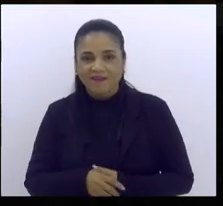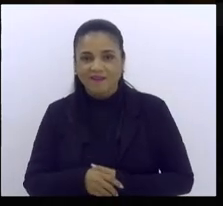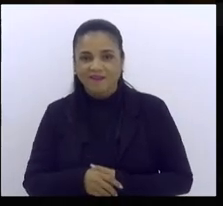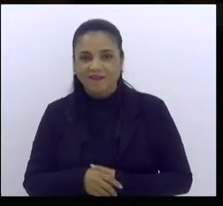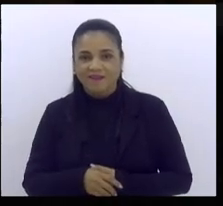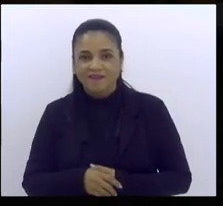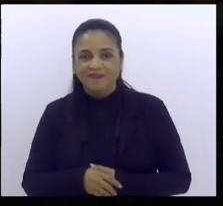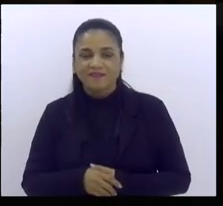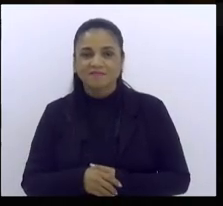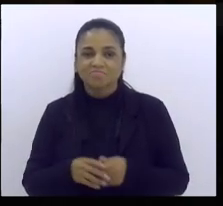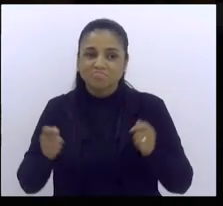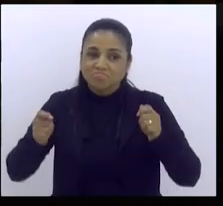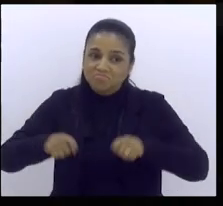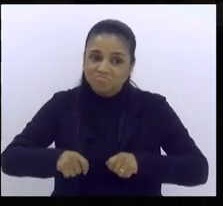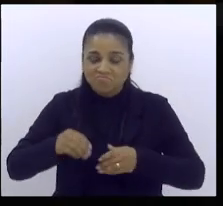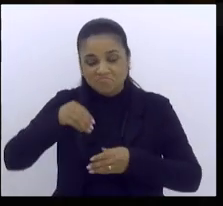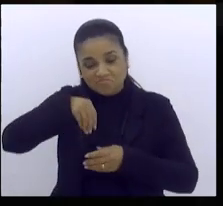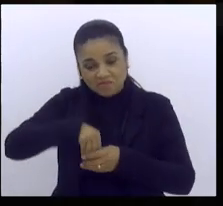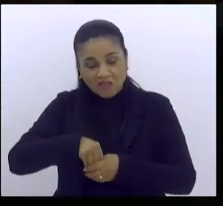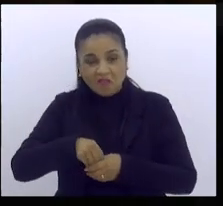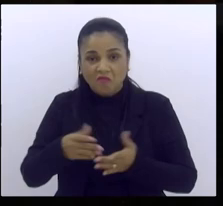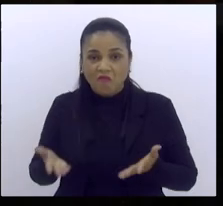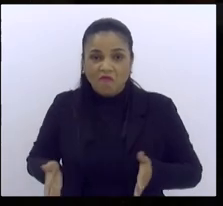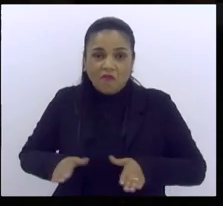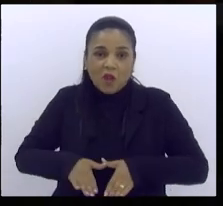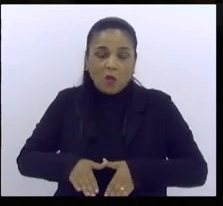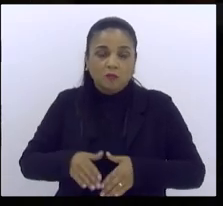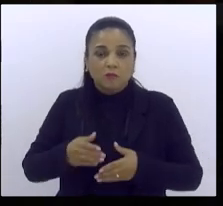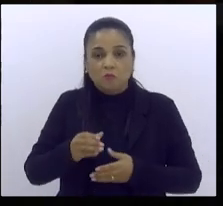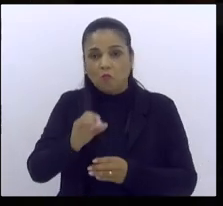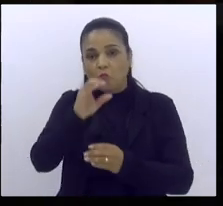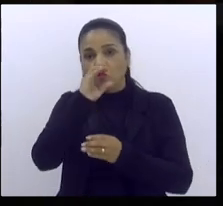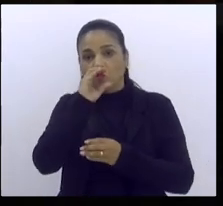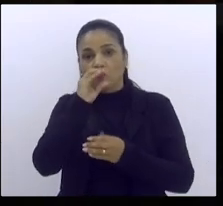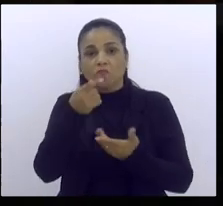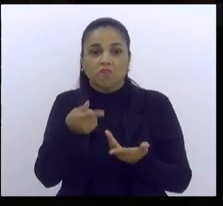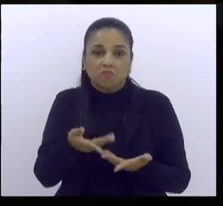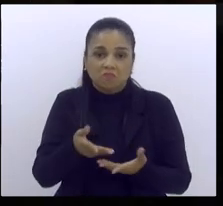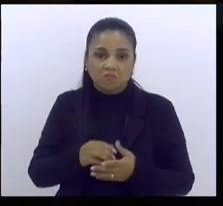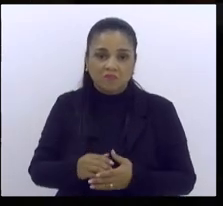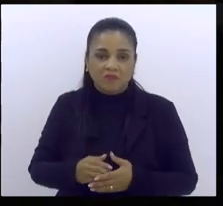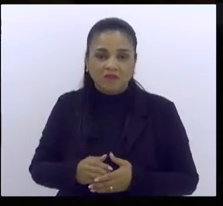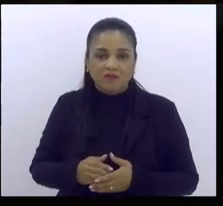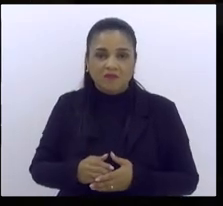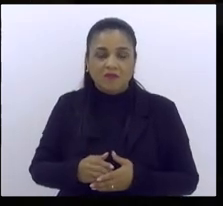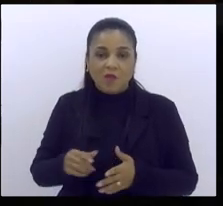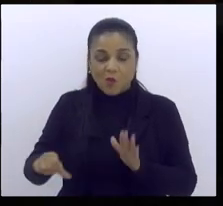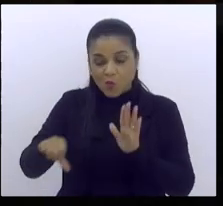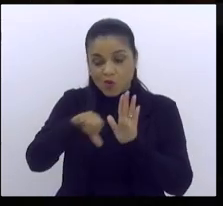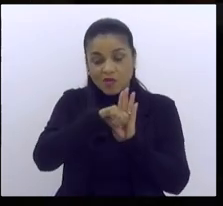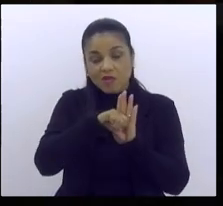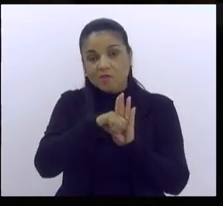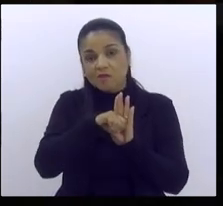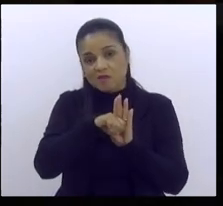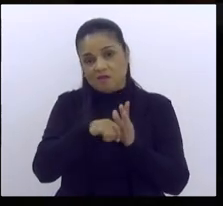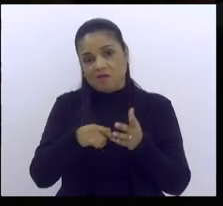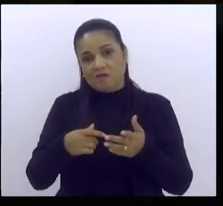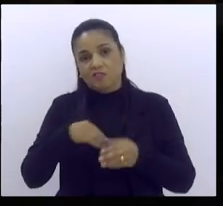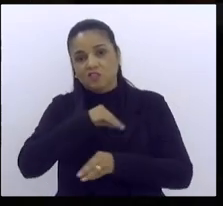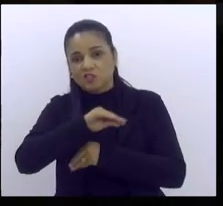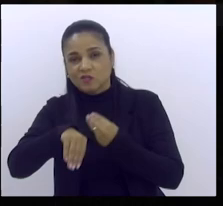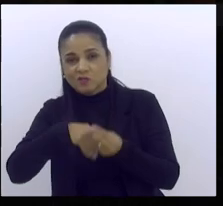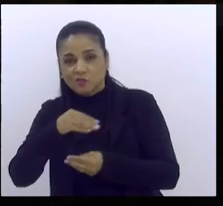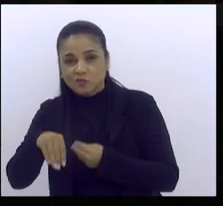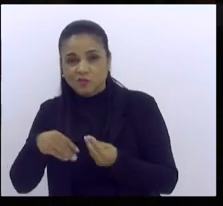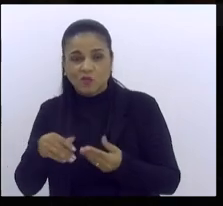que possivelmente dentro dela só tinha fralda e mamadeira. Essa é a face do crime desorganizado. Rouba-se qualquer